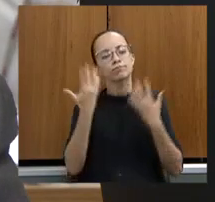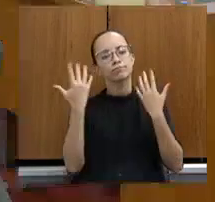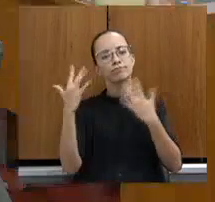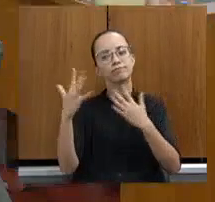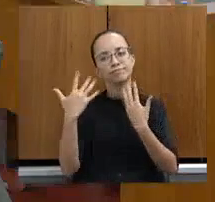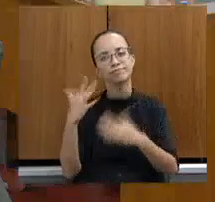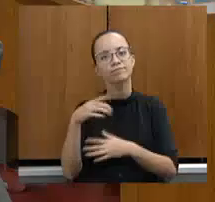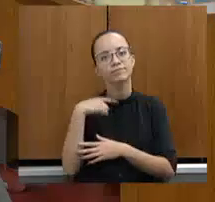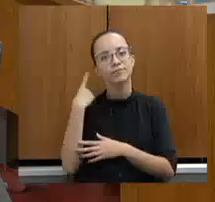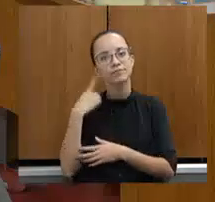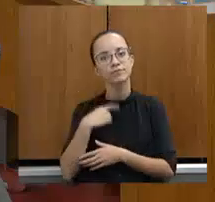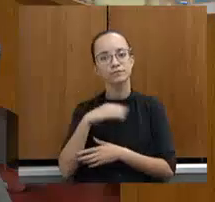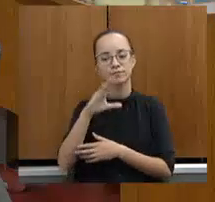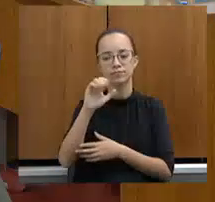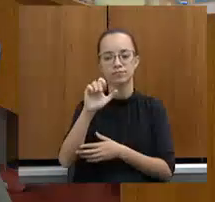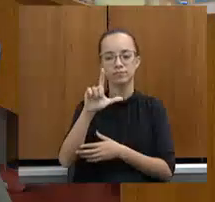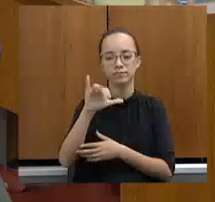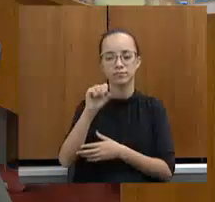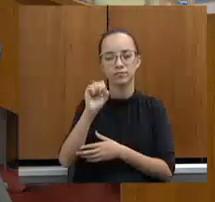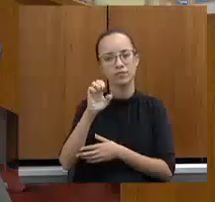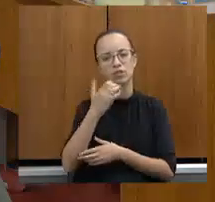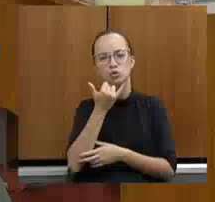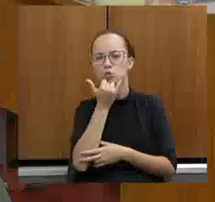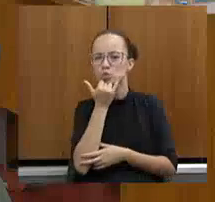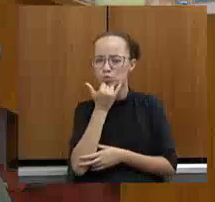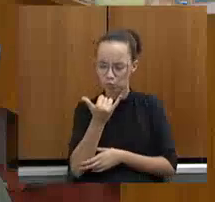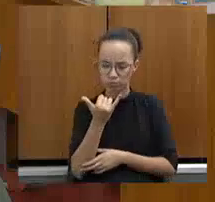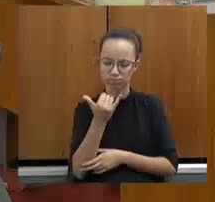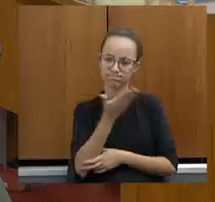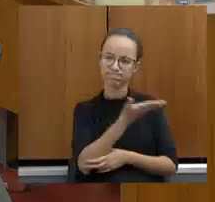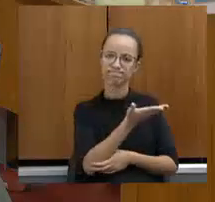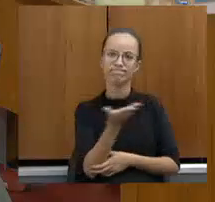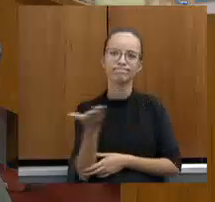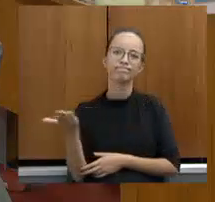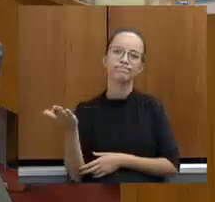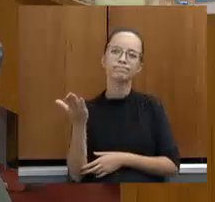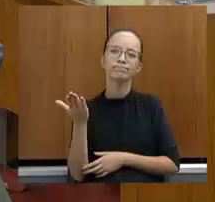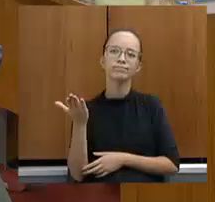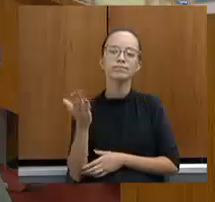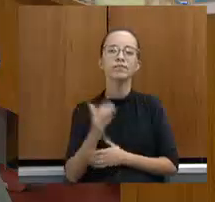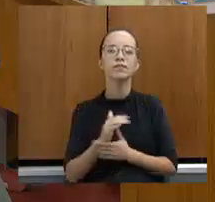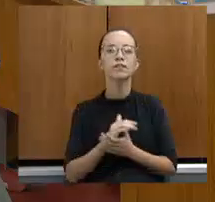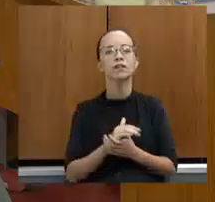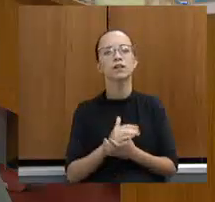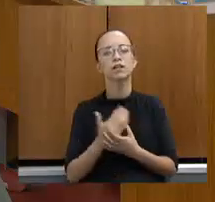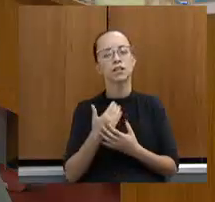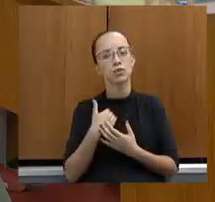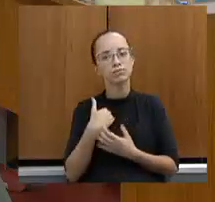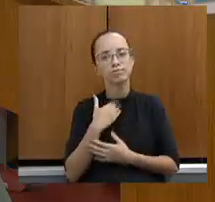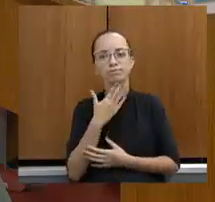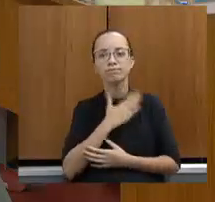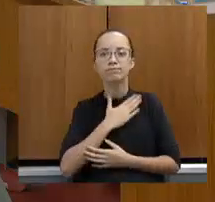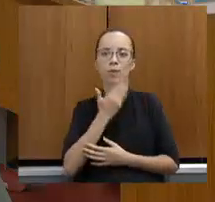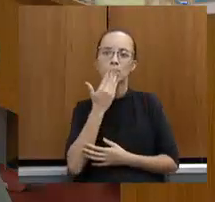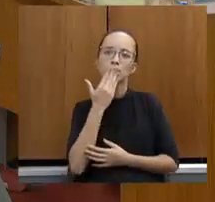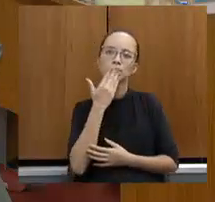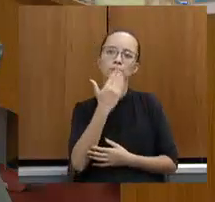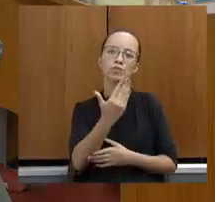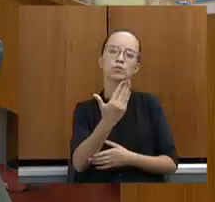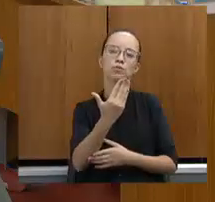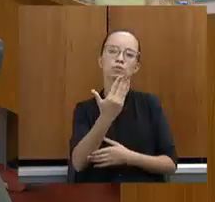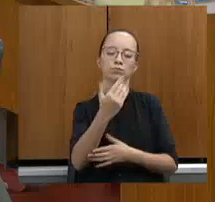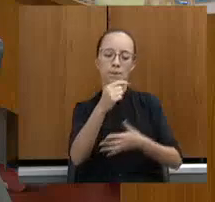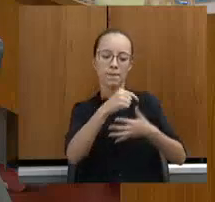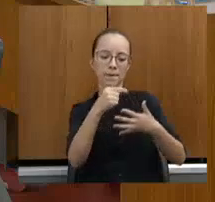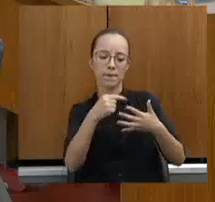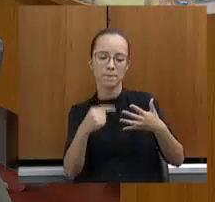a vossa excelência pela condição do trabalho desculpe mais uma vez aos colegas deputados né E fica aqui o apelo aos temas que aqui coloquei